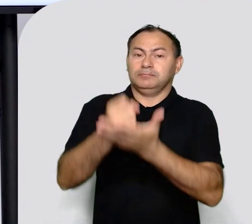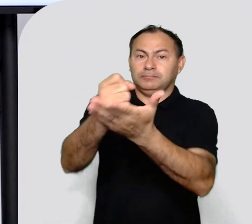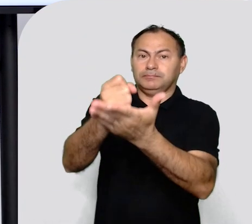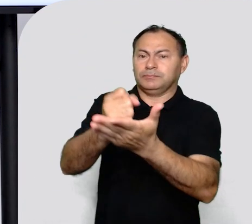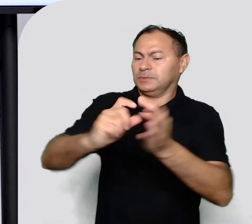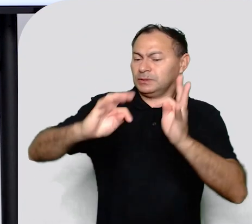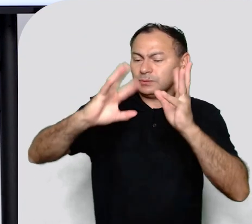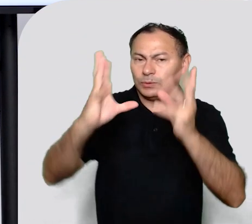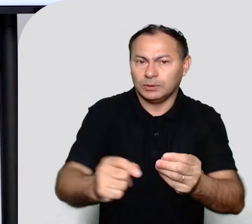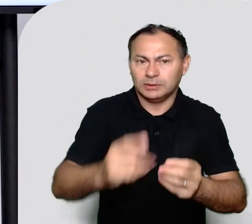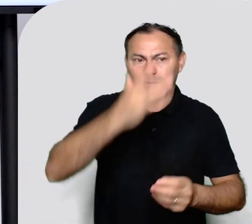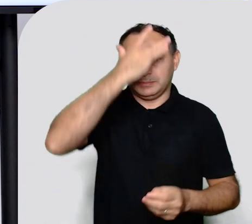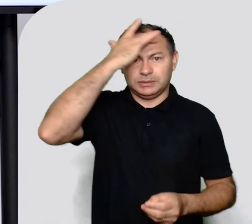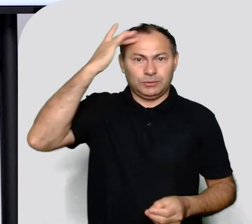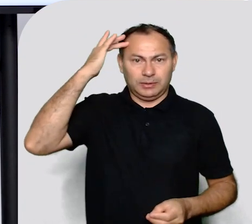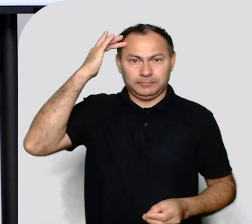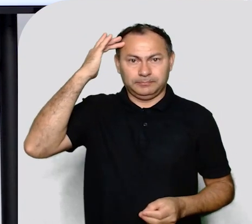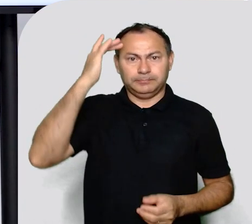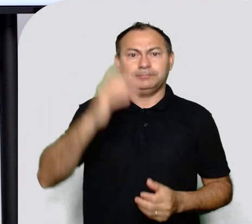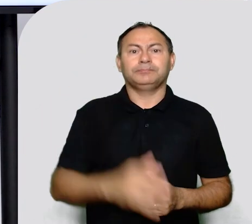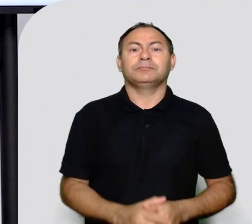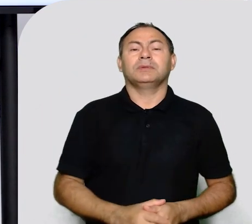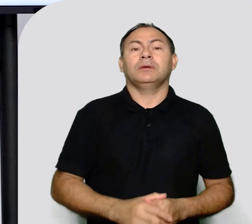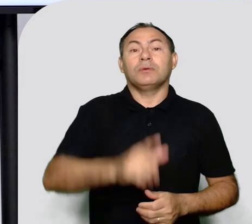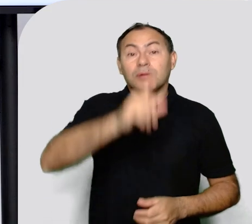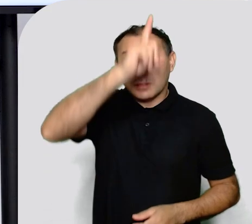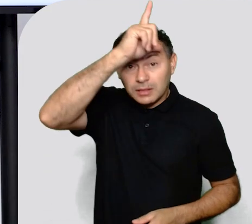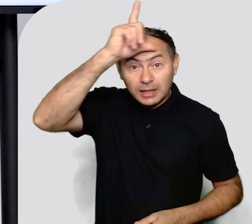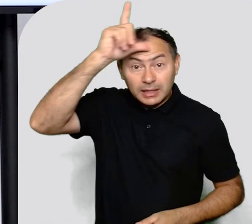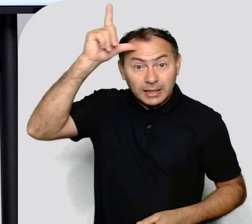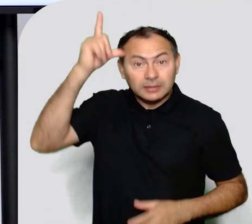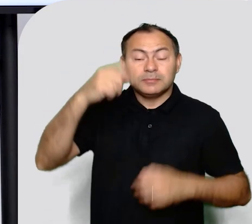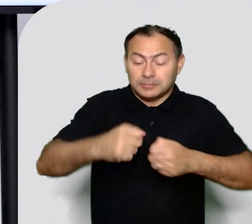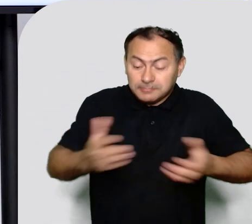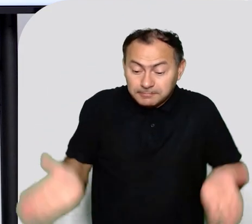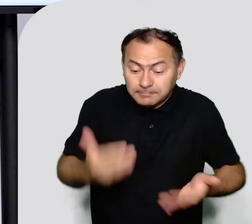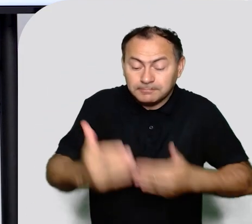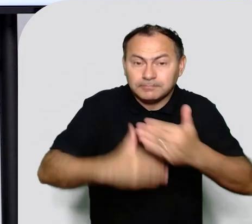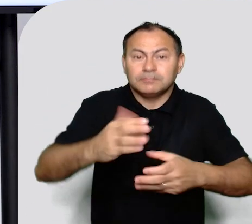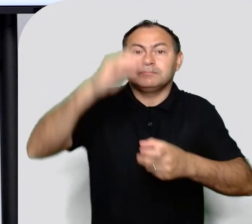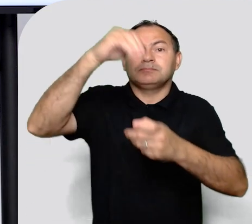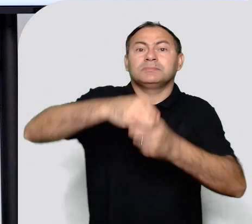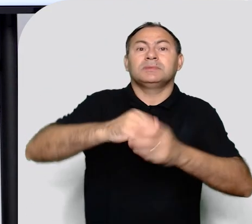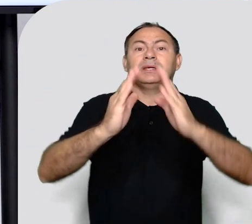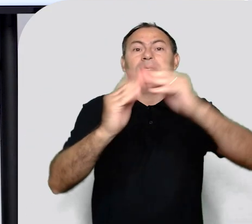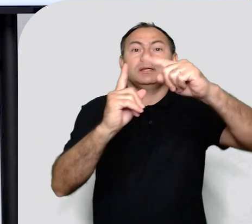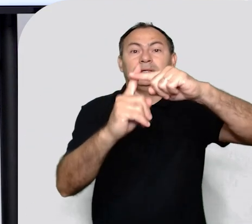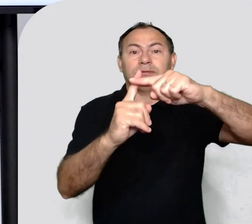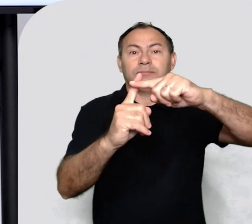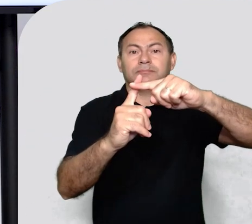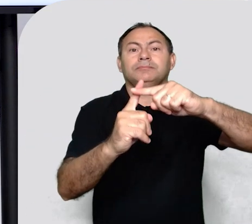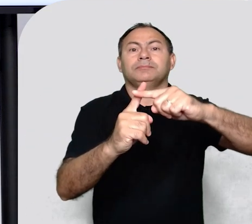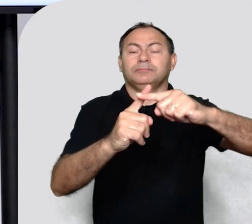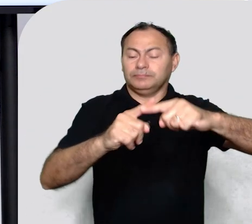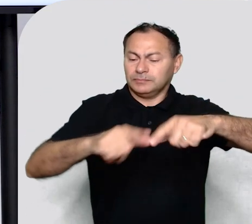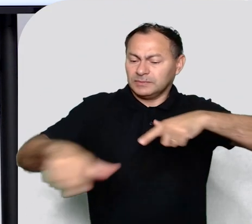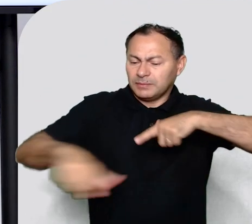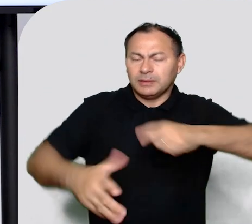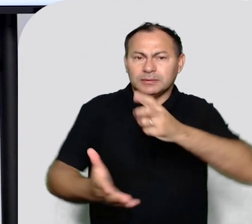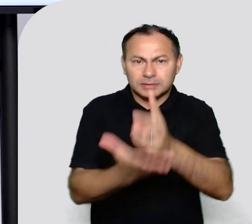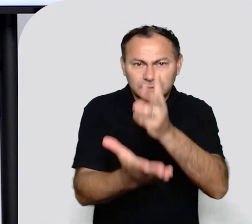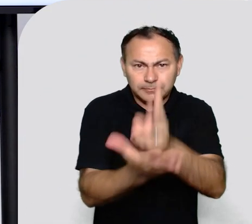Redentor de todo o homem. Um laicato deve frutificar no interior da Igreja e